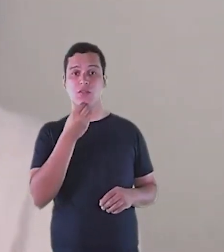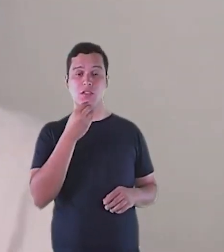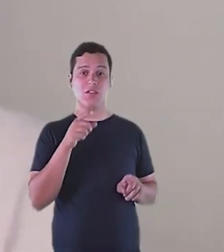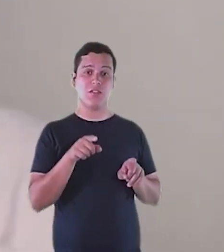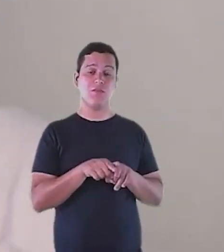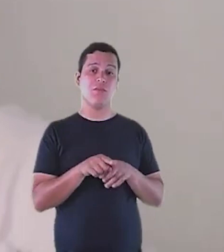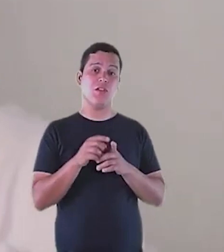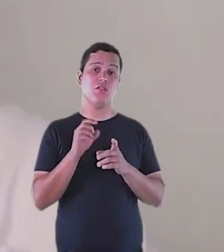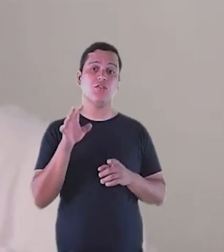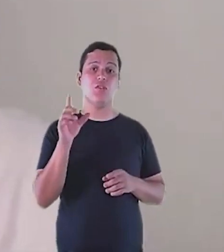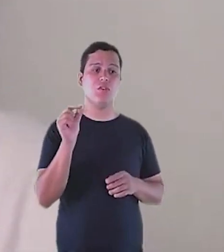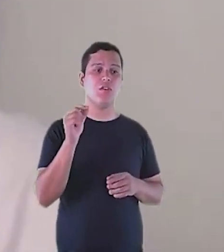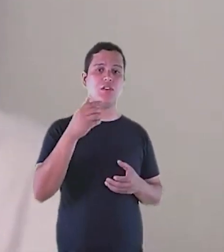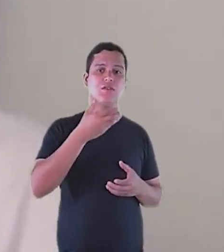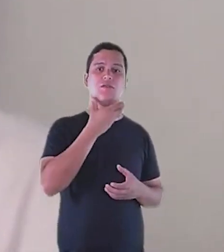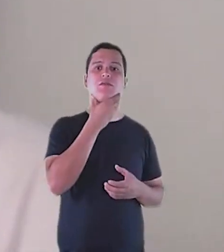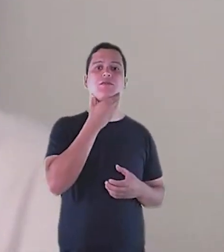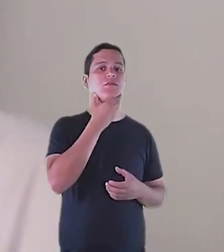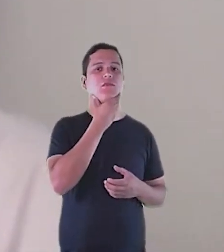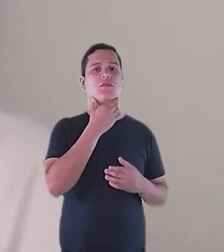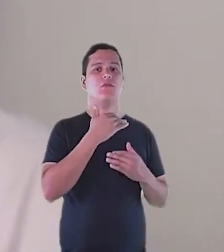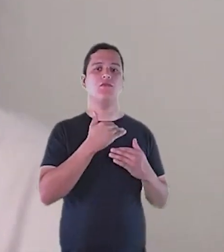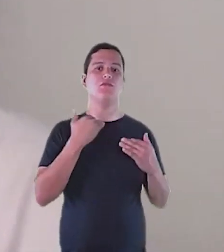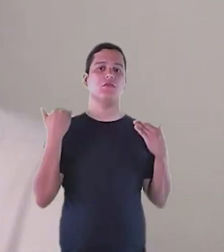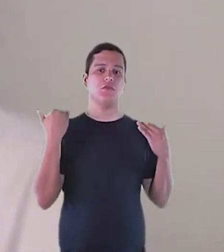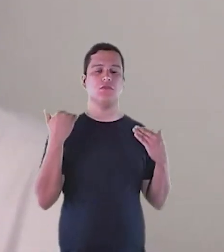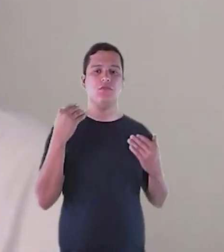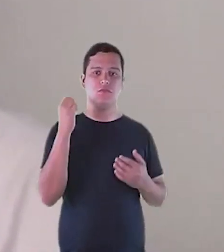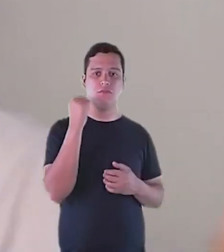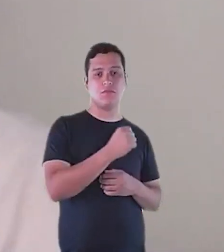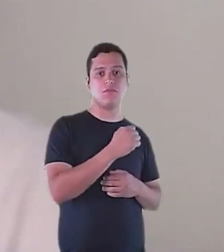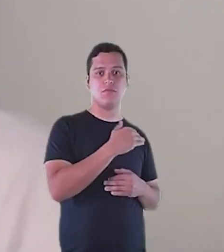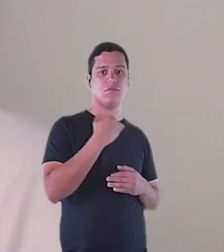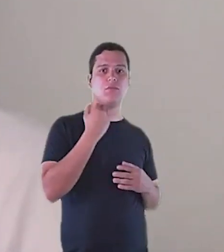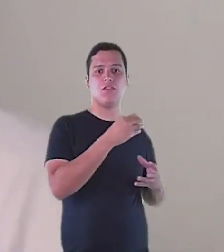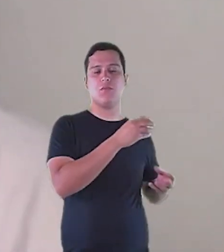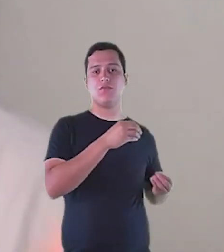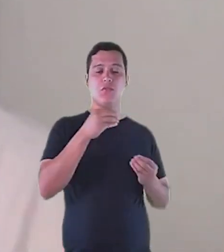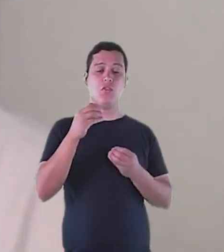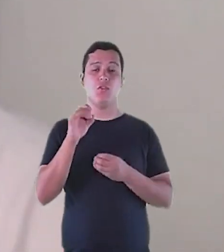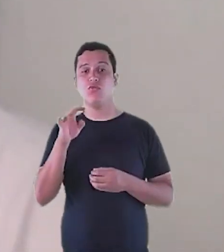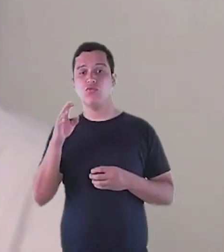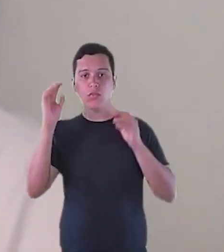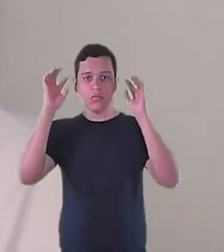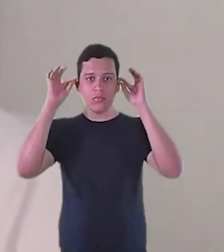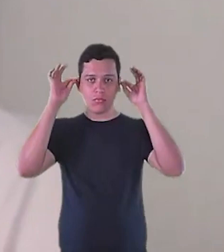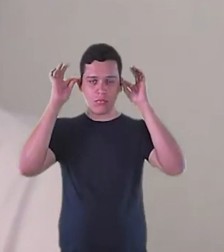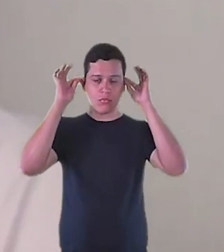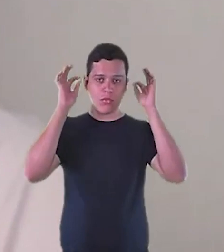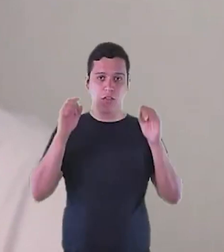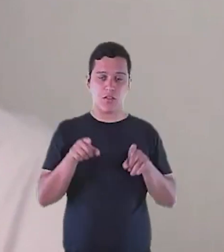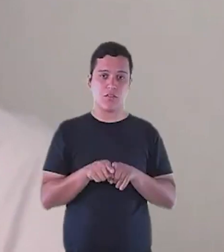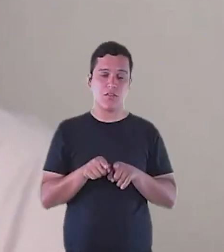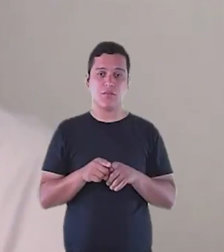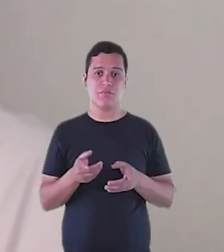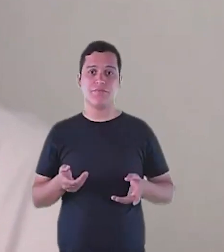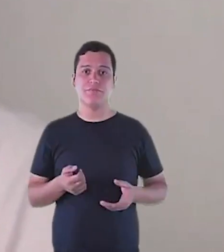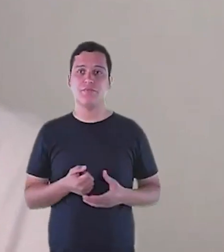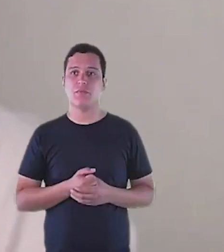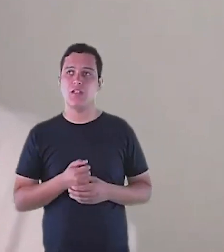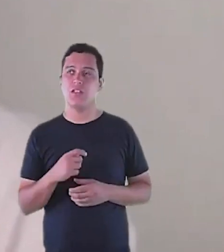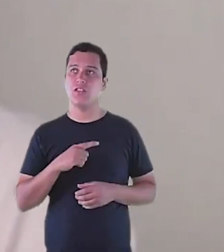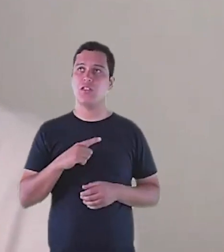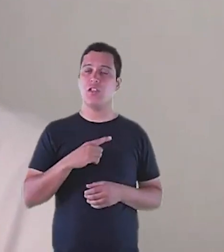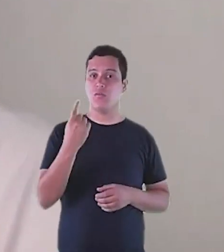cabeça, poderia trazer um par de orelhas. Então eu conto a história aí de um bandeirante paulista especializado